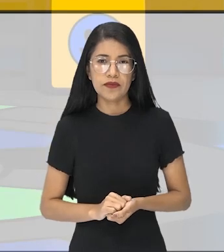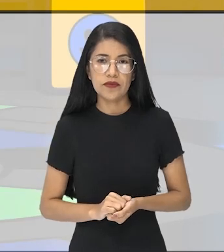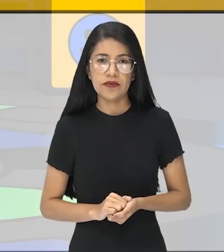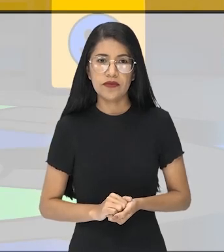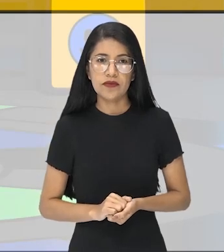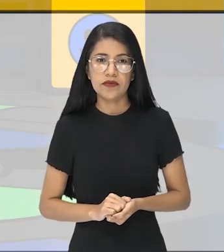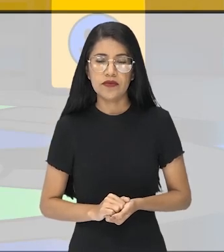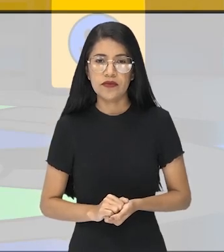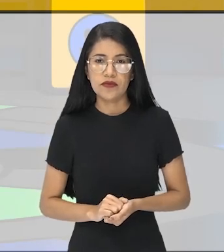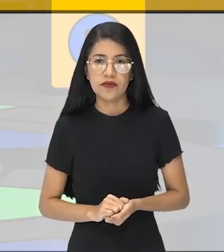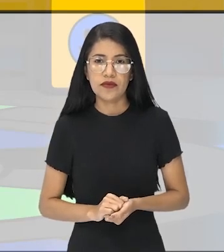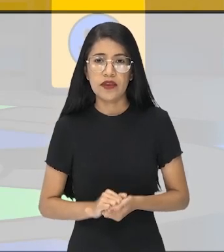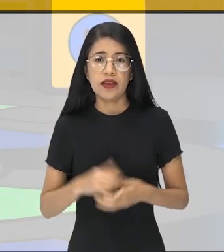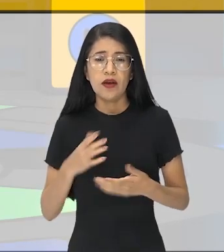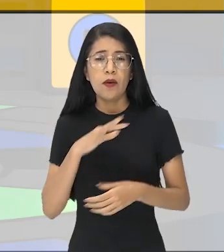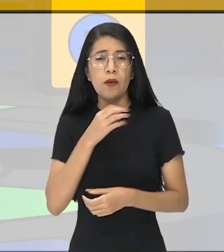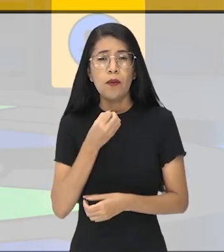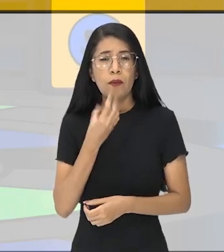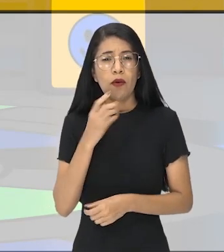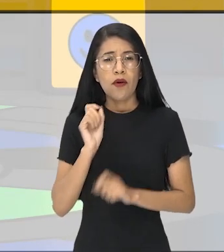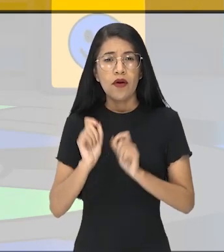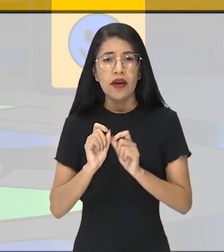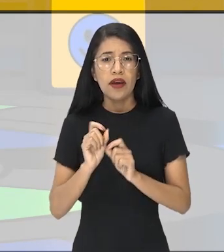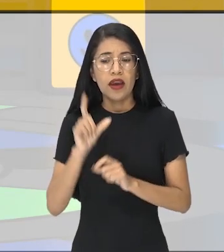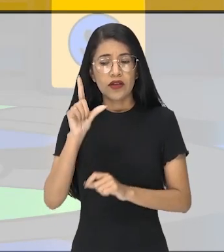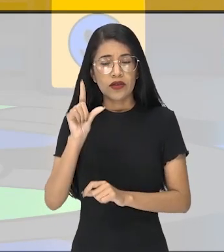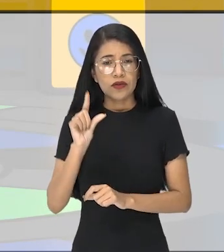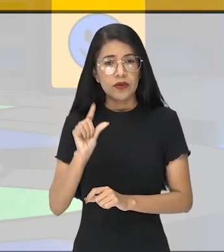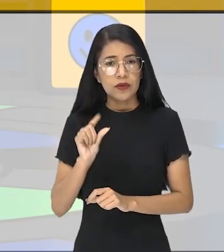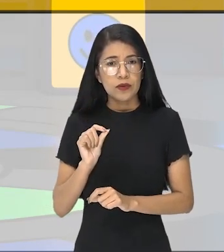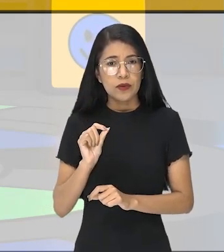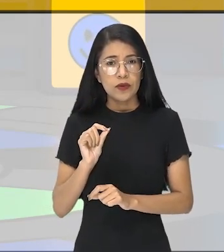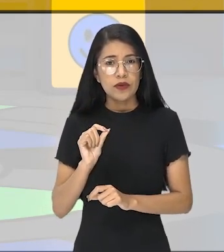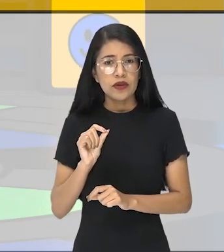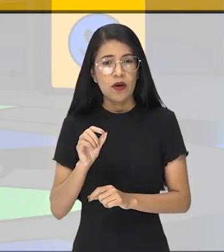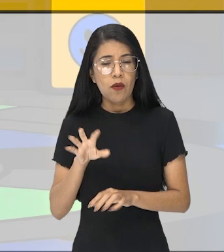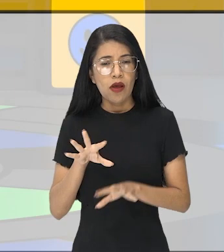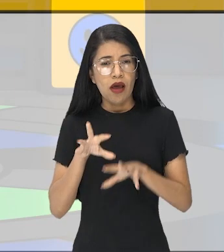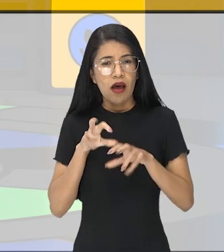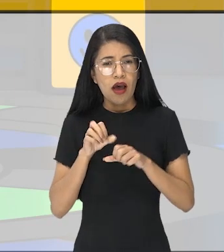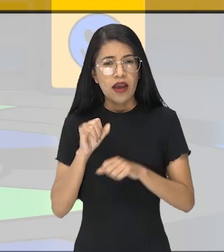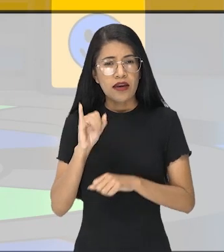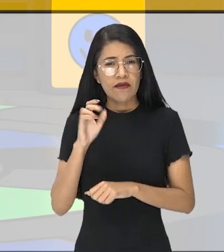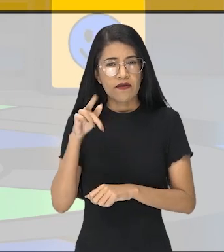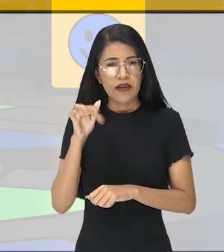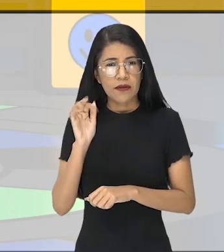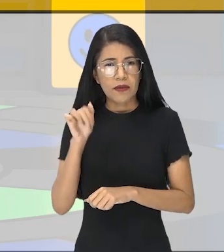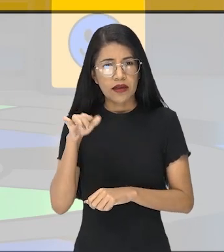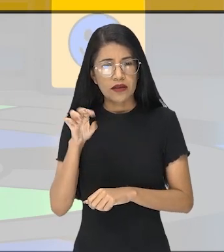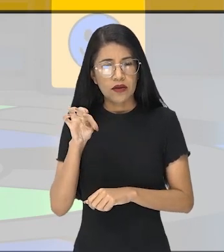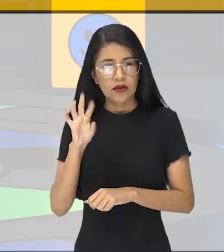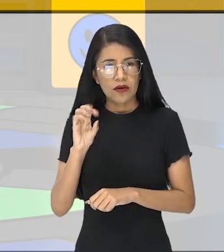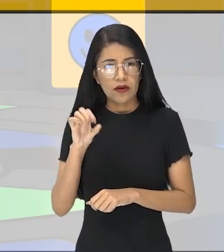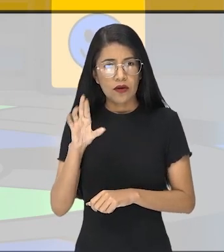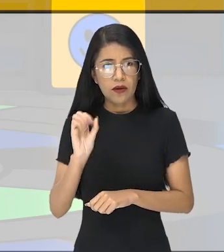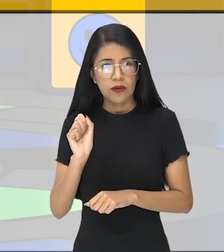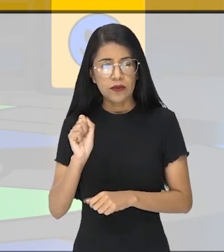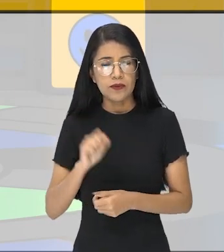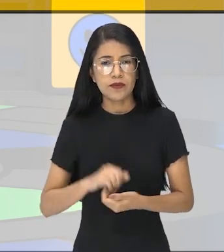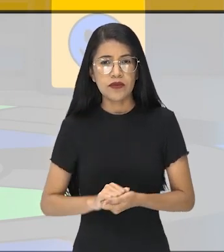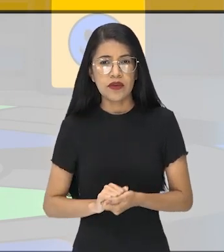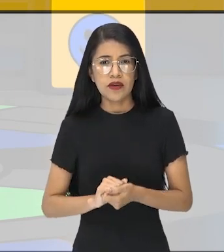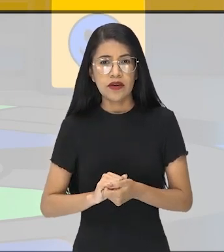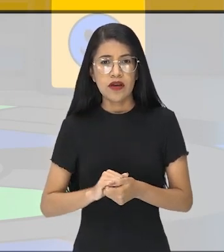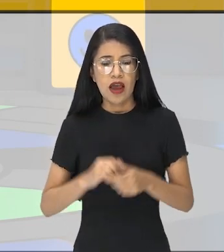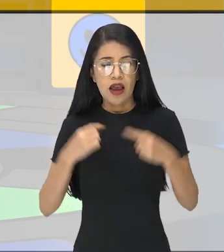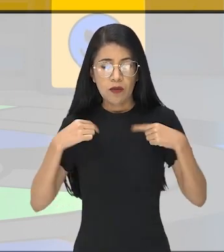Muito bem, então os benefícios são diminuição do processo inflamatório crônico, que vai aumentar a imunidade